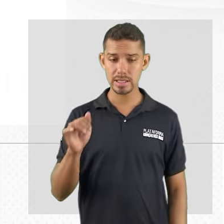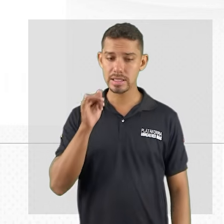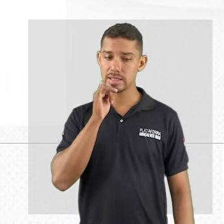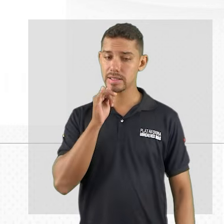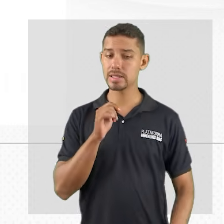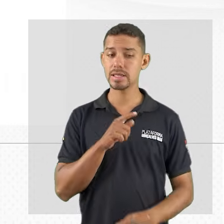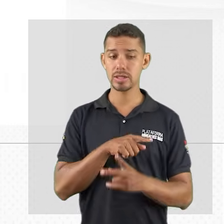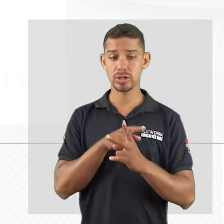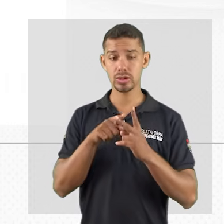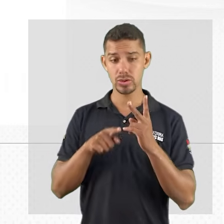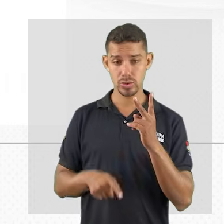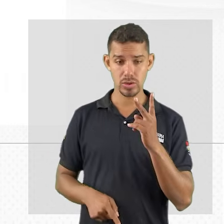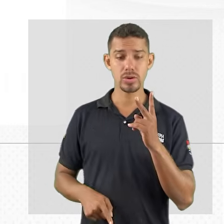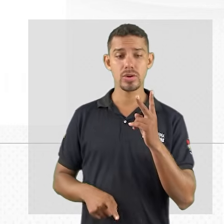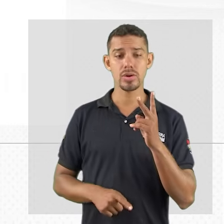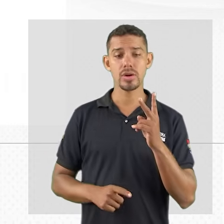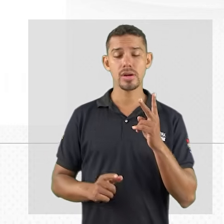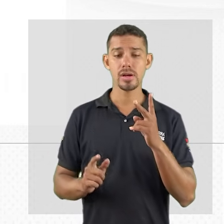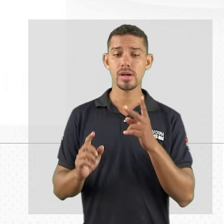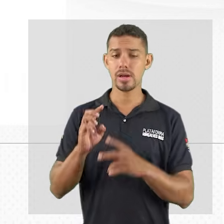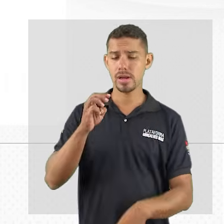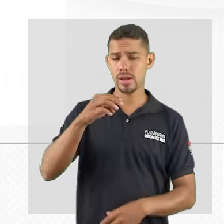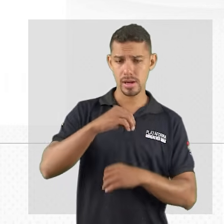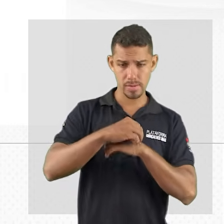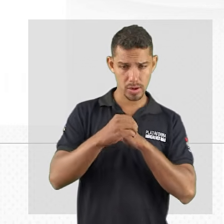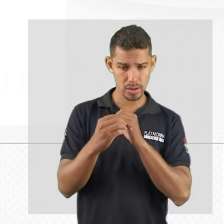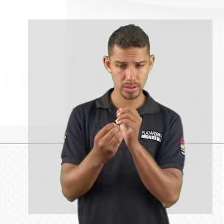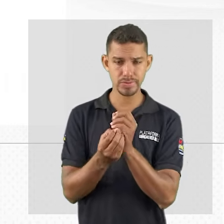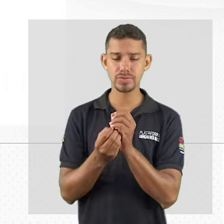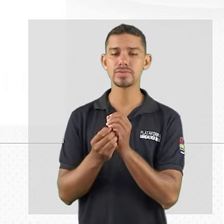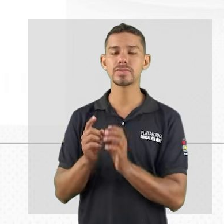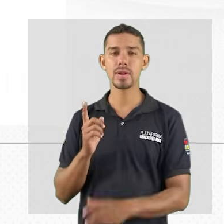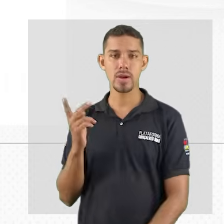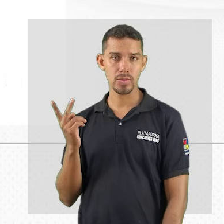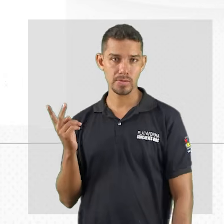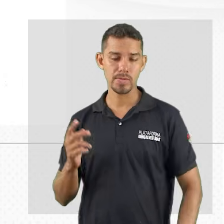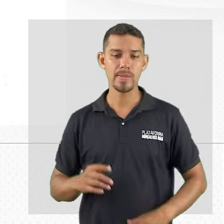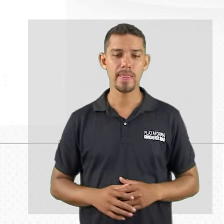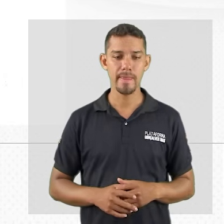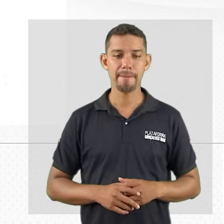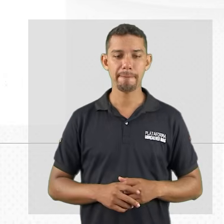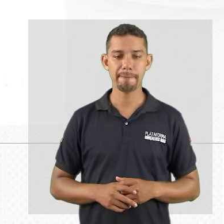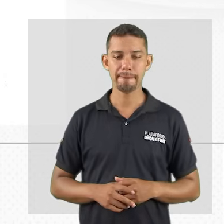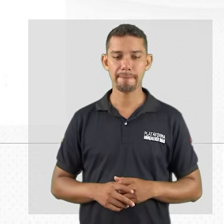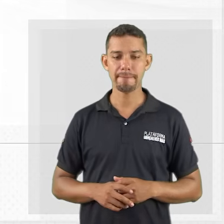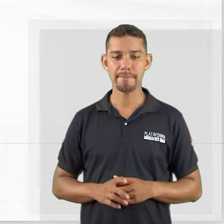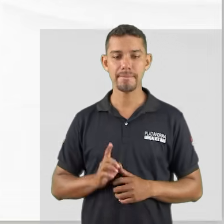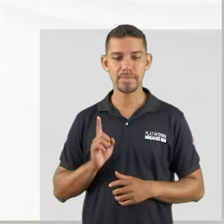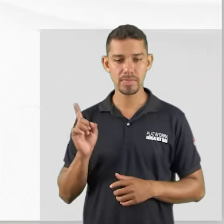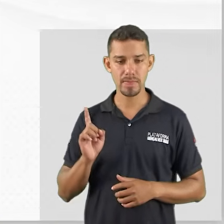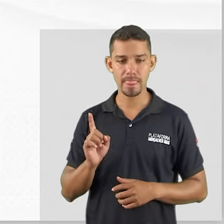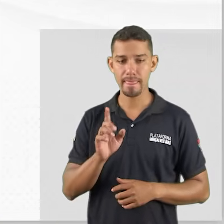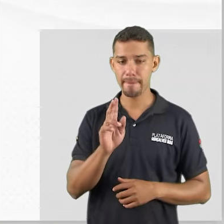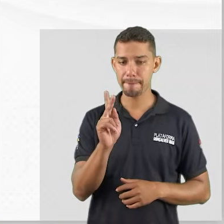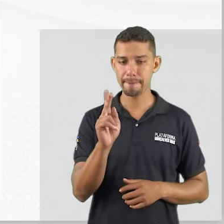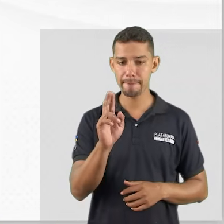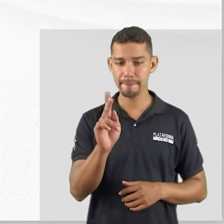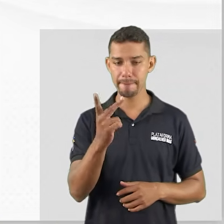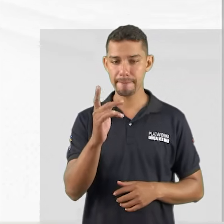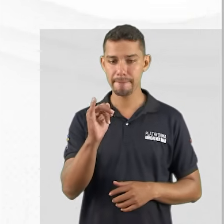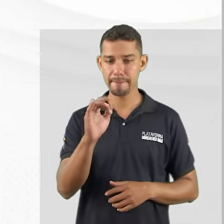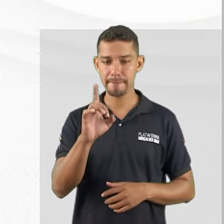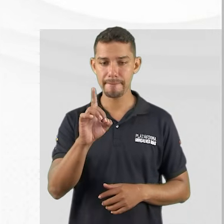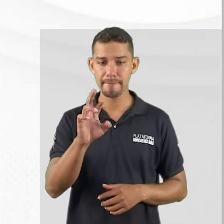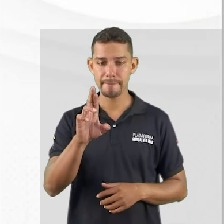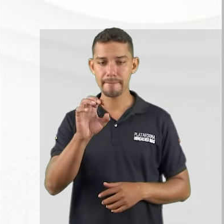tenho duas moléculas de DNA ligadas uma à outra, através dessa ponte de hidrogênio aqui, ó, que a gente pode